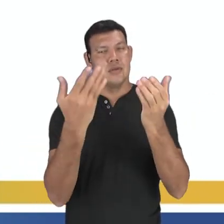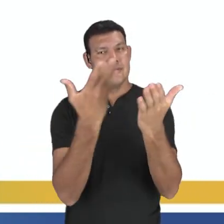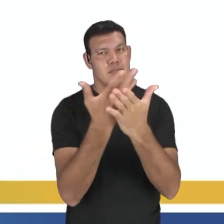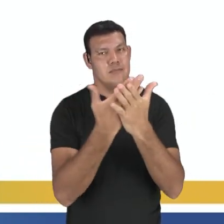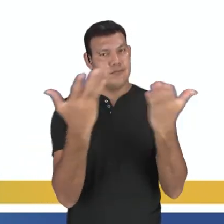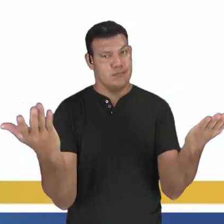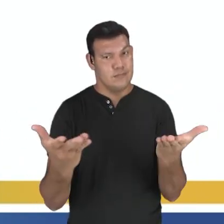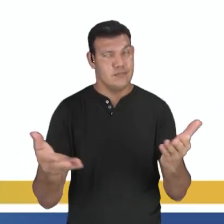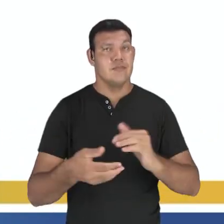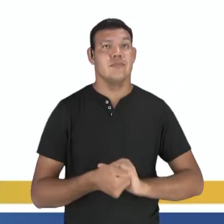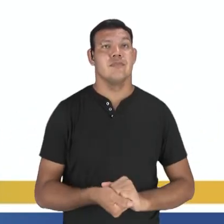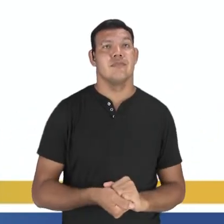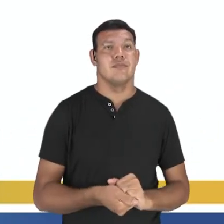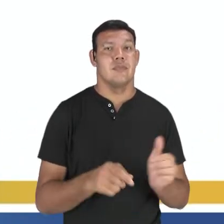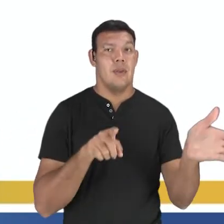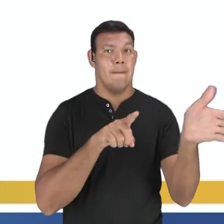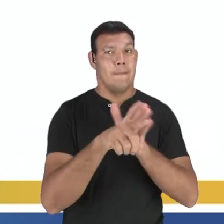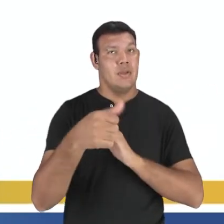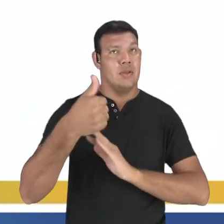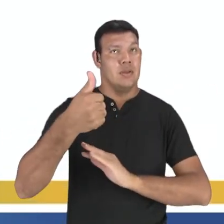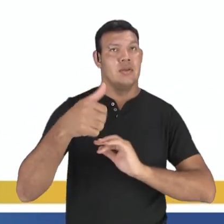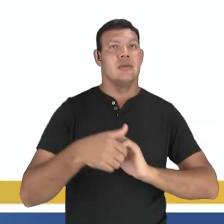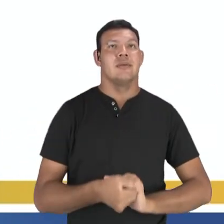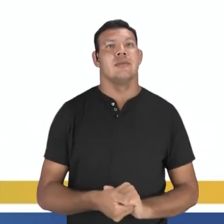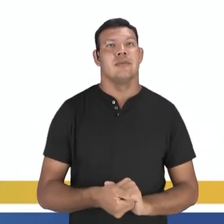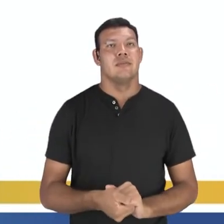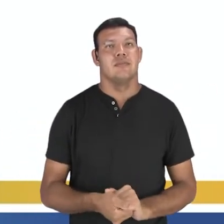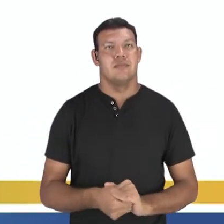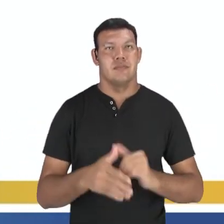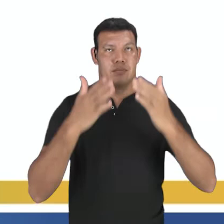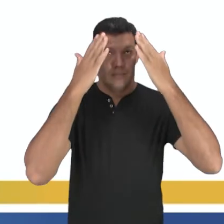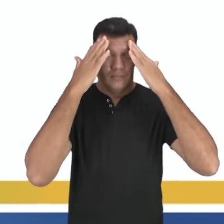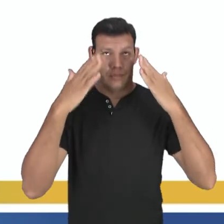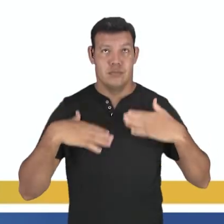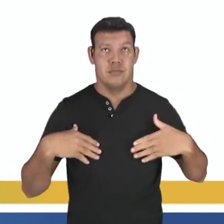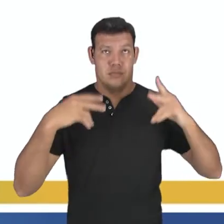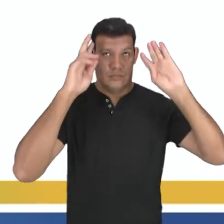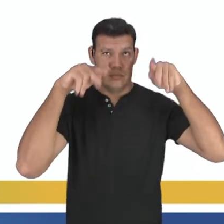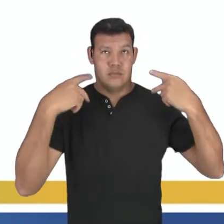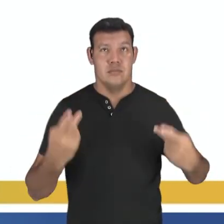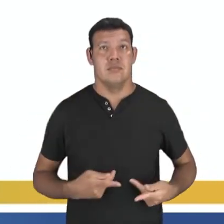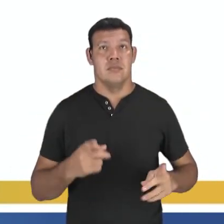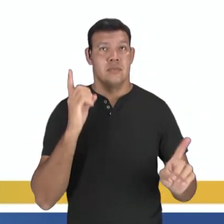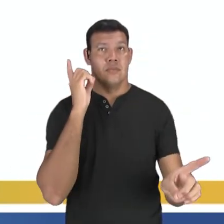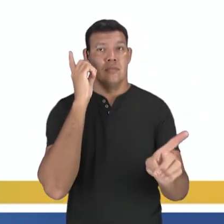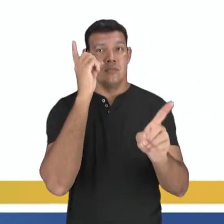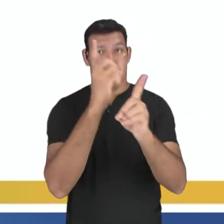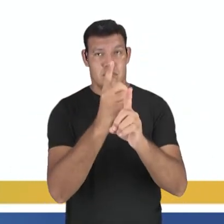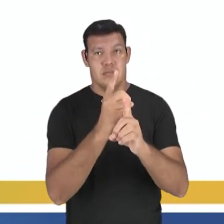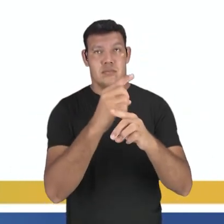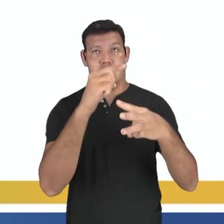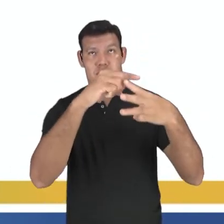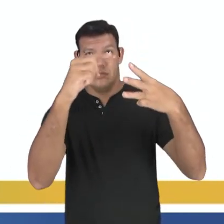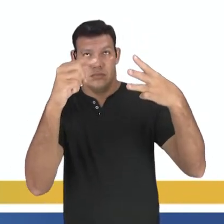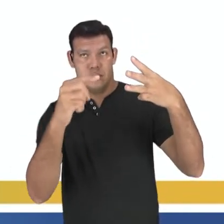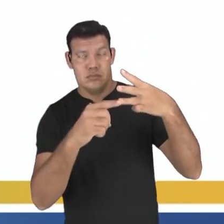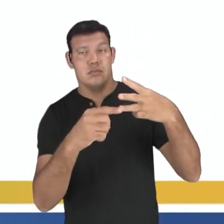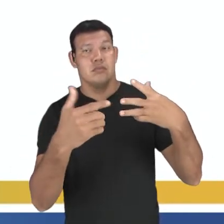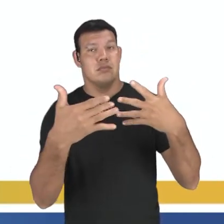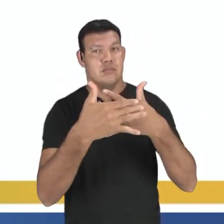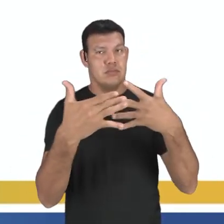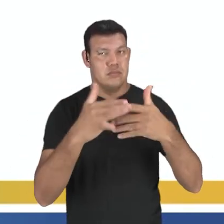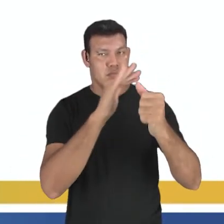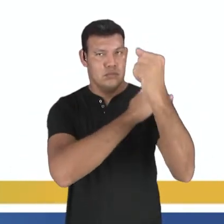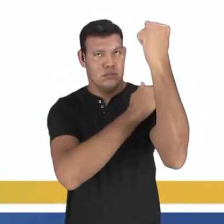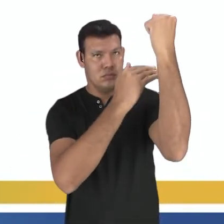que eu falei para vocês. Na primeira questão, nós temos aí o seguinte: no corpo humano, são encontrados 3 tipos diferentes de tecido